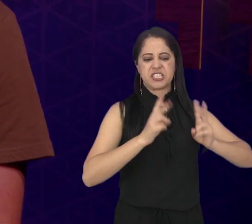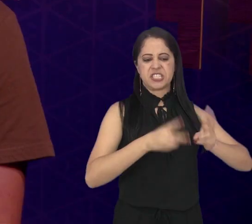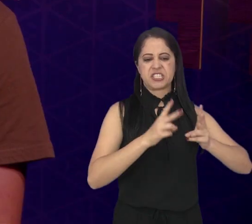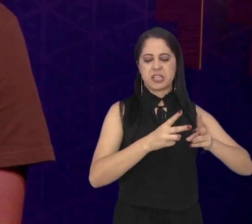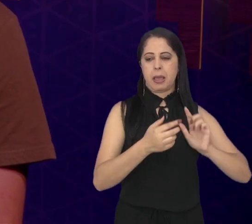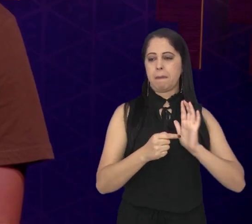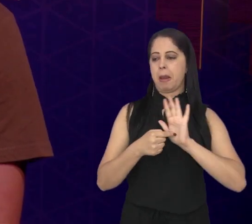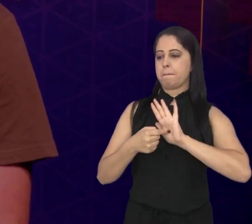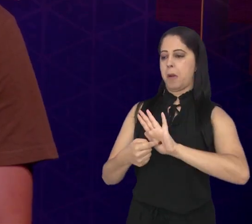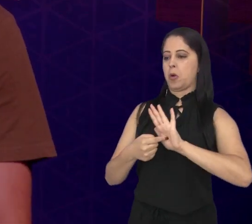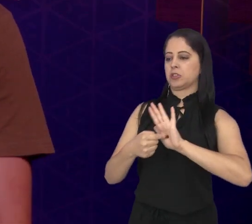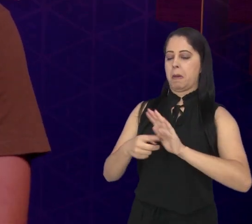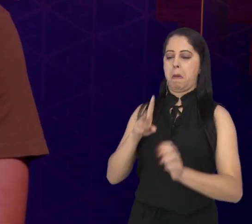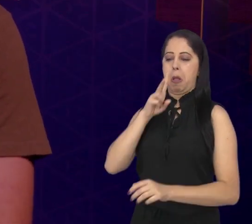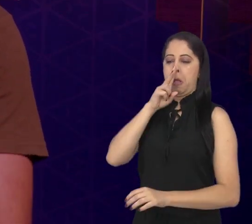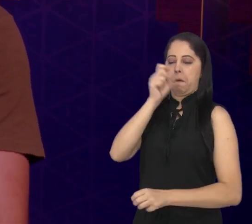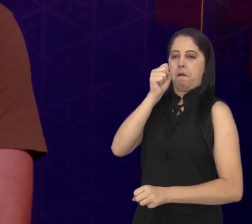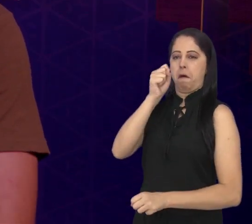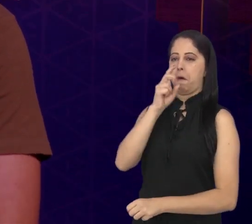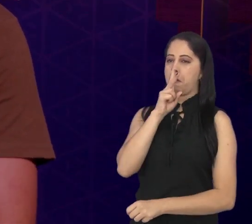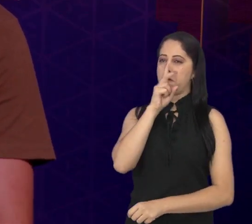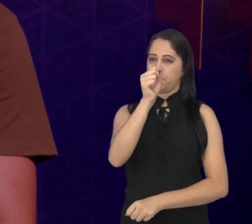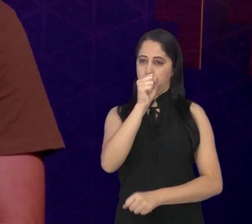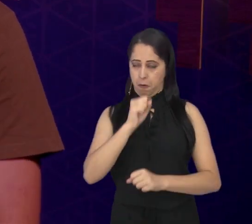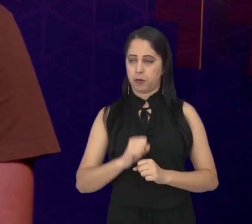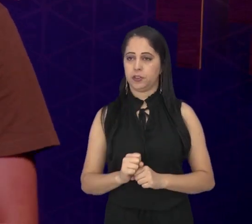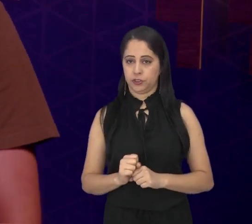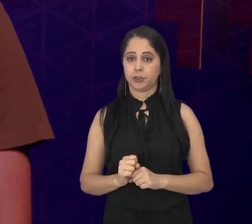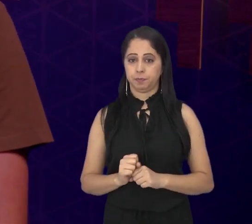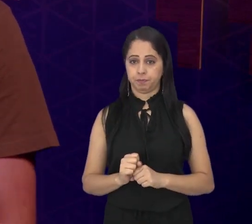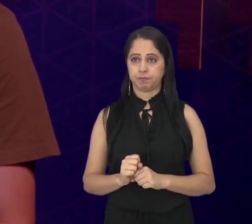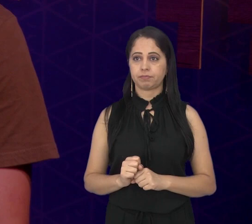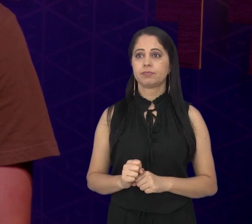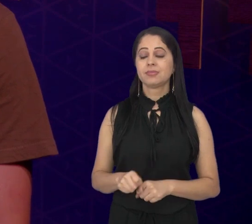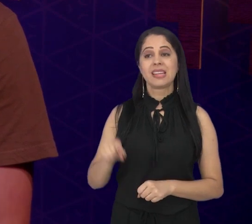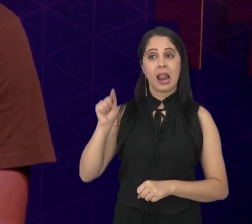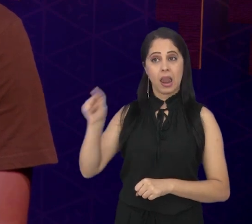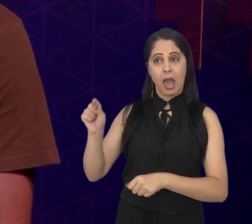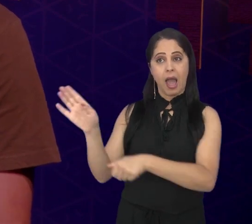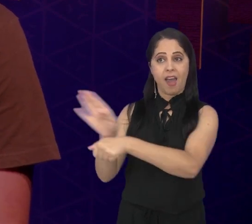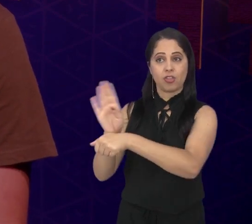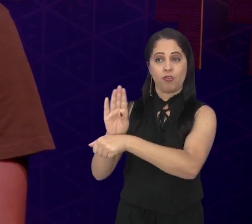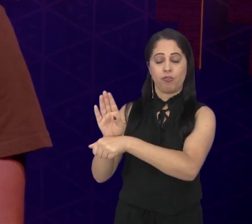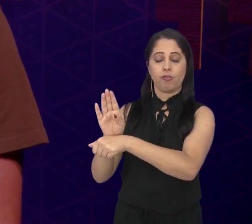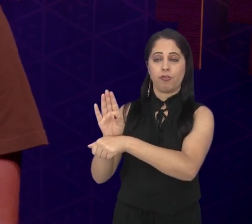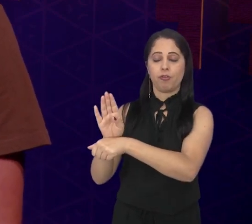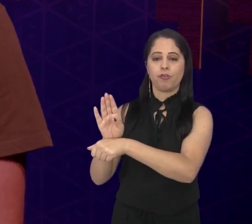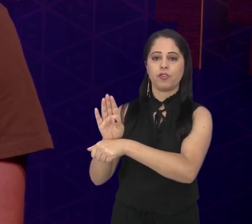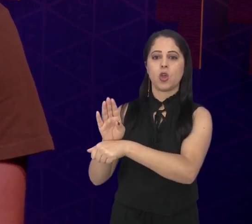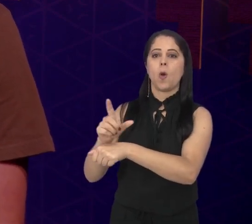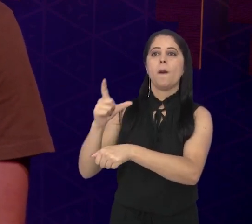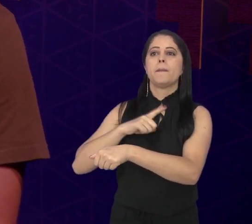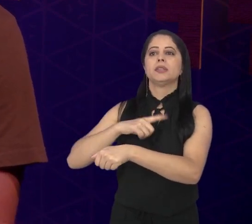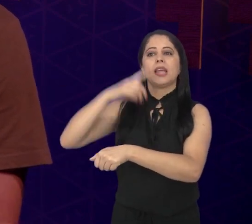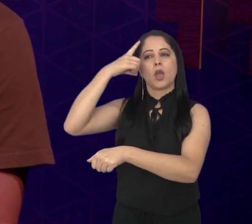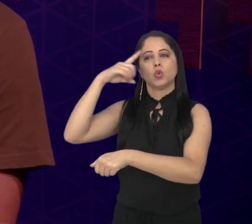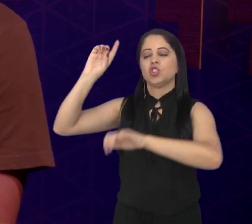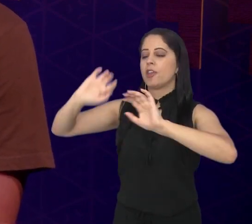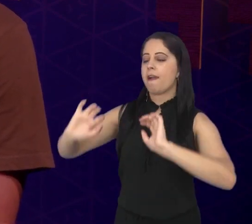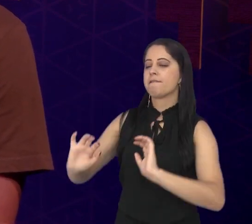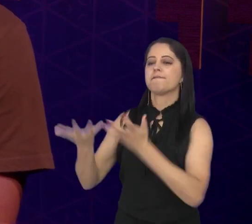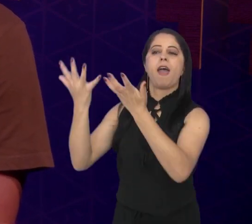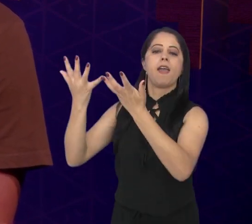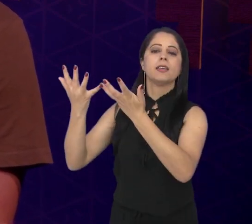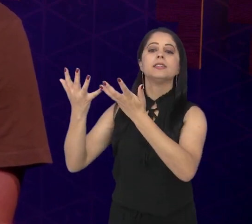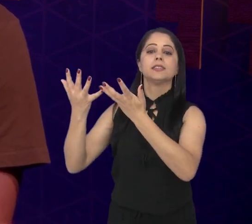dia do Império, lá no ano galáctico de Star Wars, no calendário de festividades de Star Wars, tem o Dia do